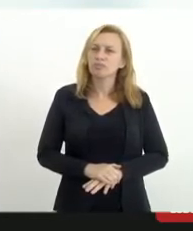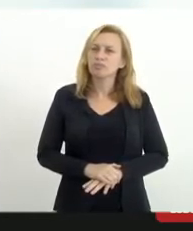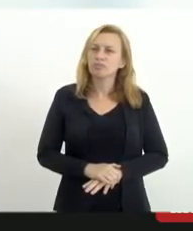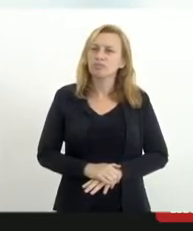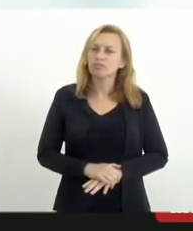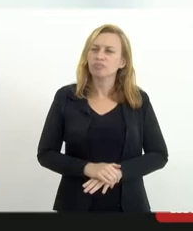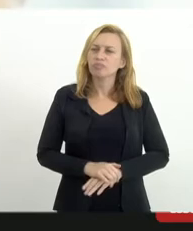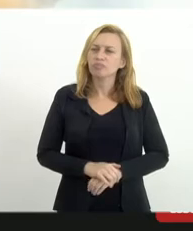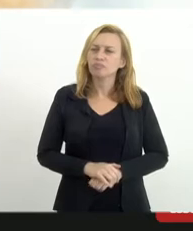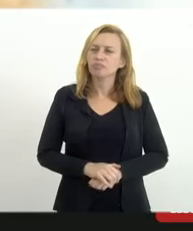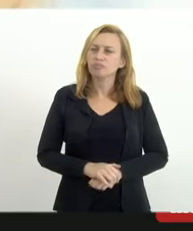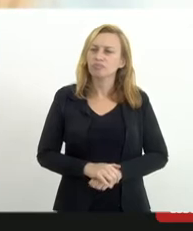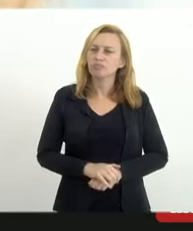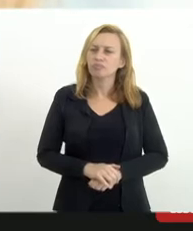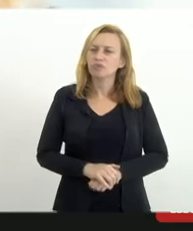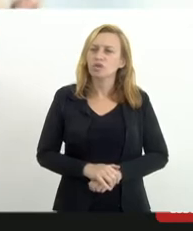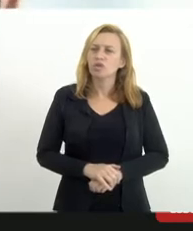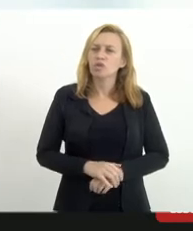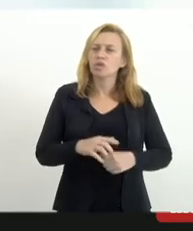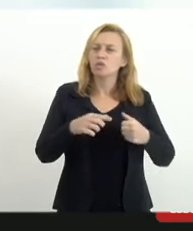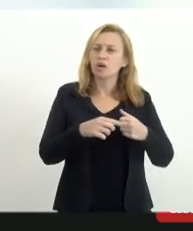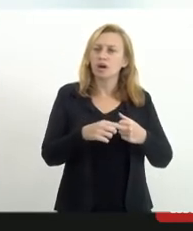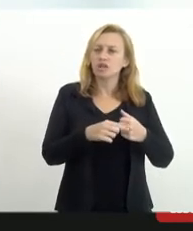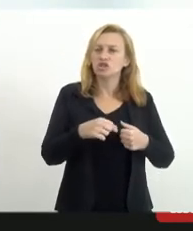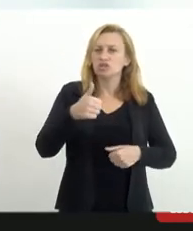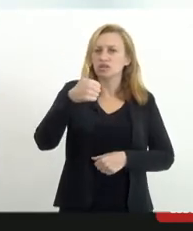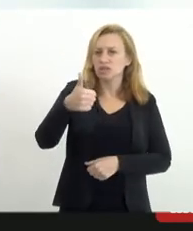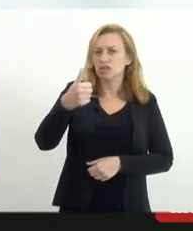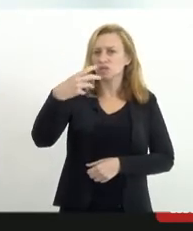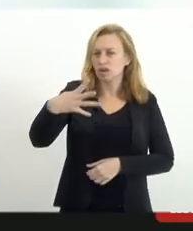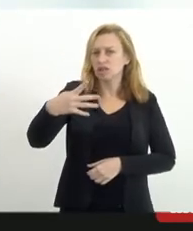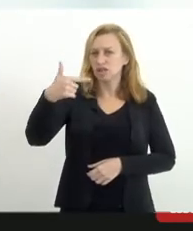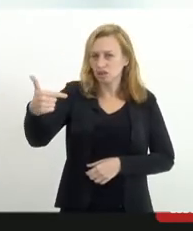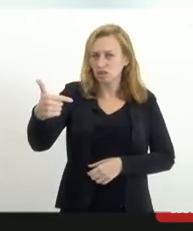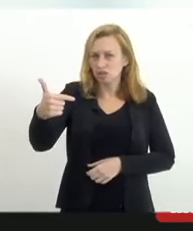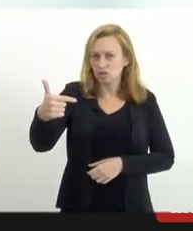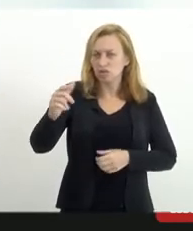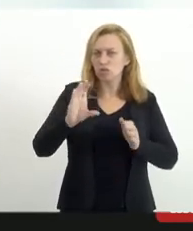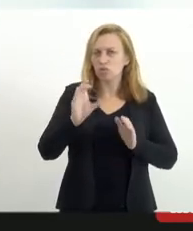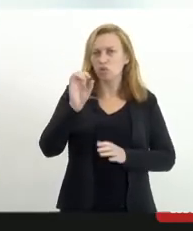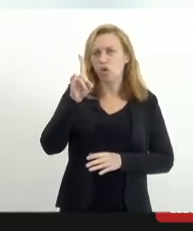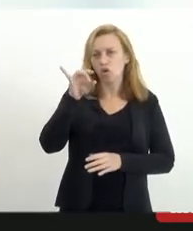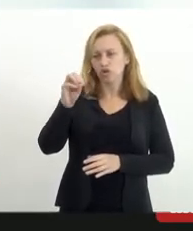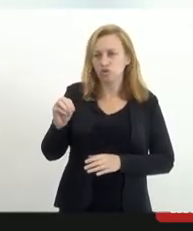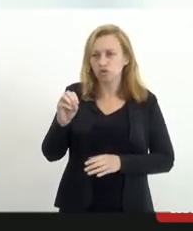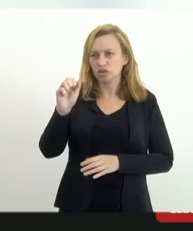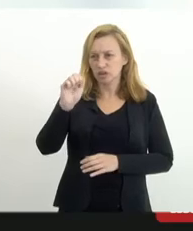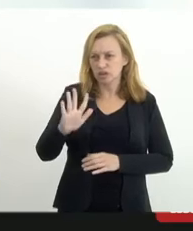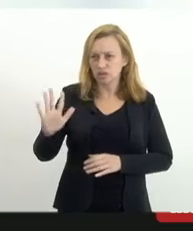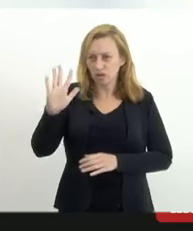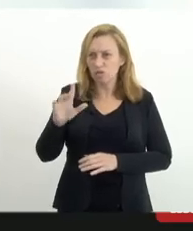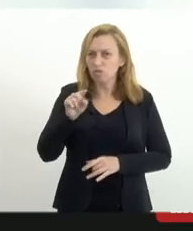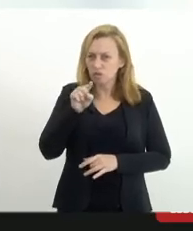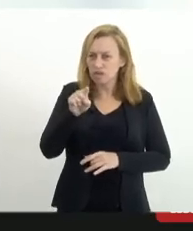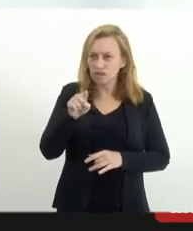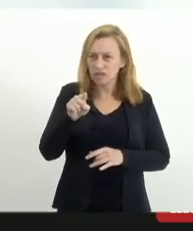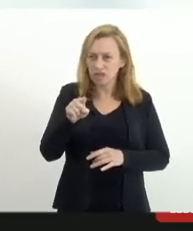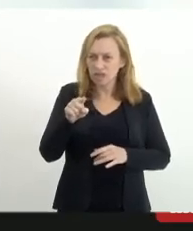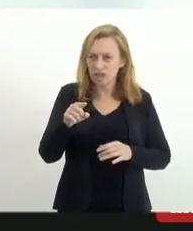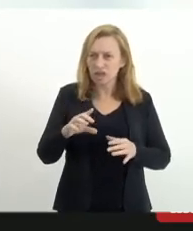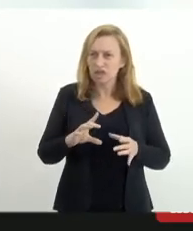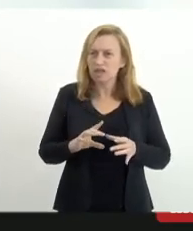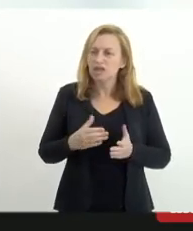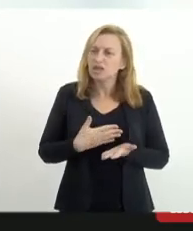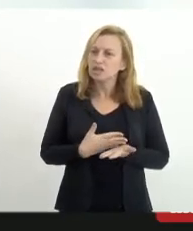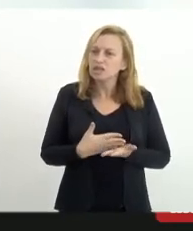consoante o artigo 142 do Código Tributário Nacional, é quando você abre o